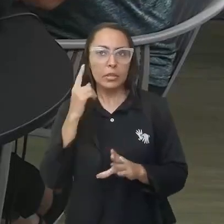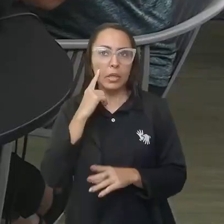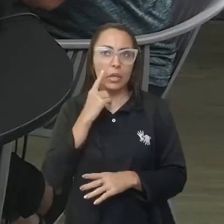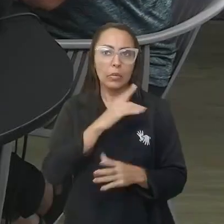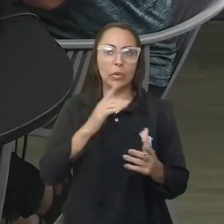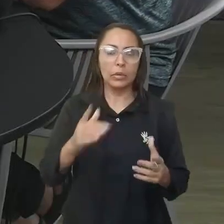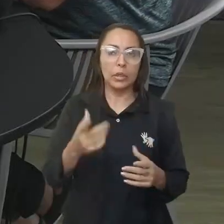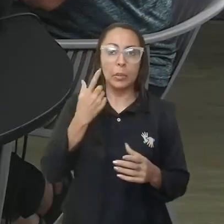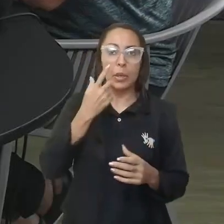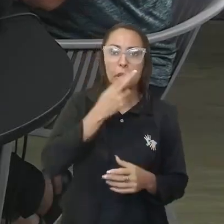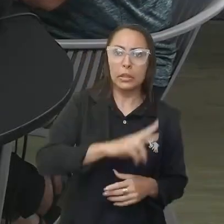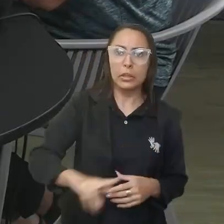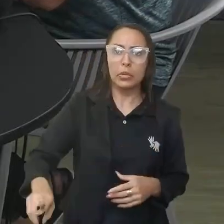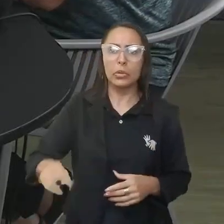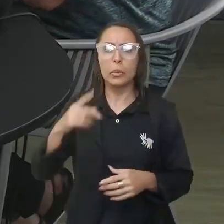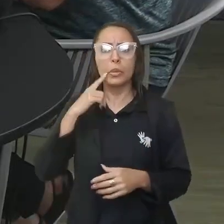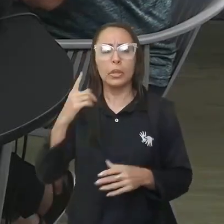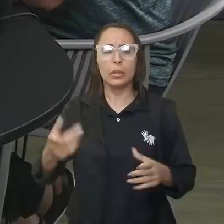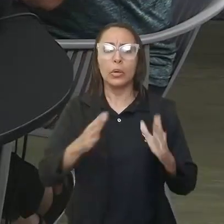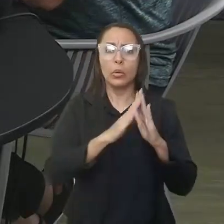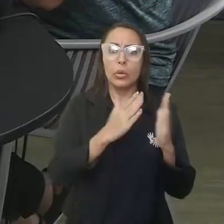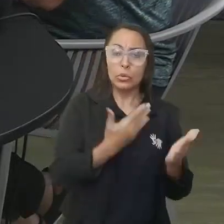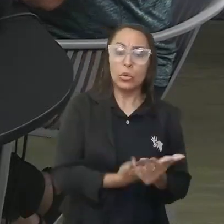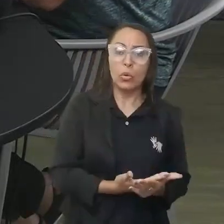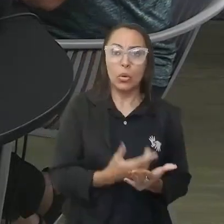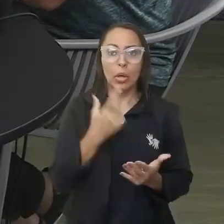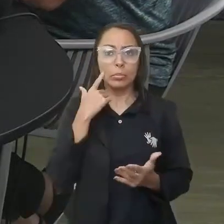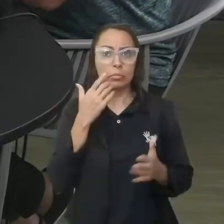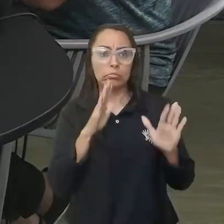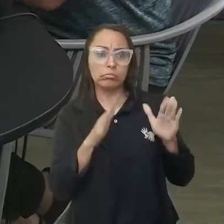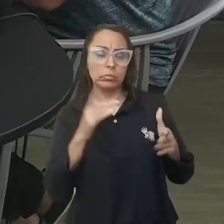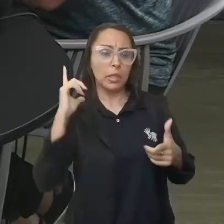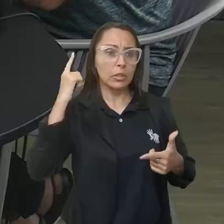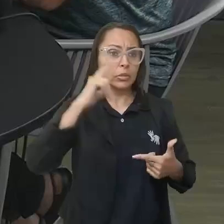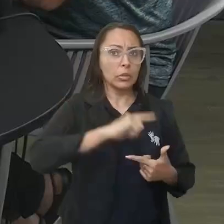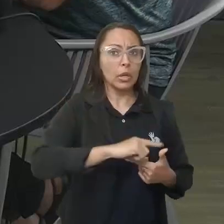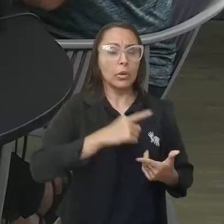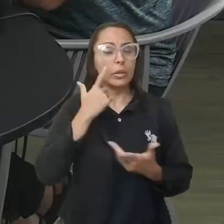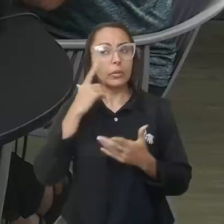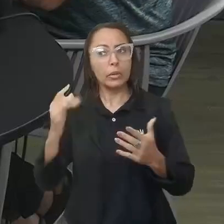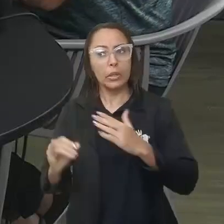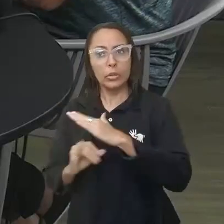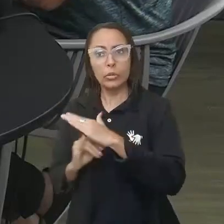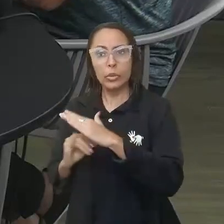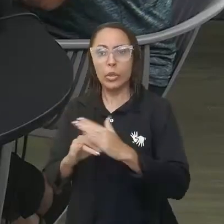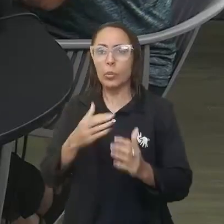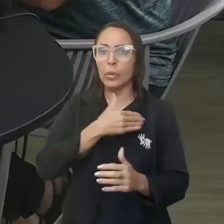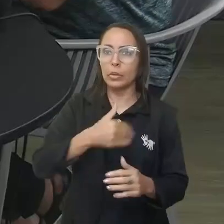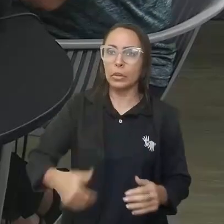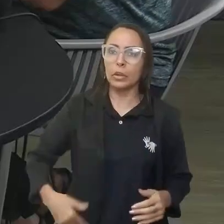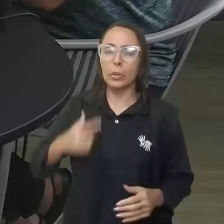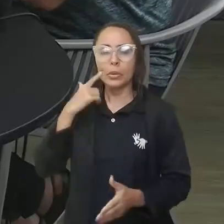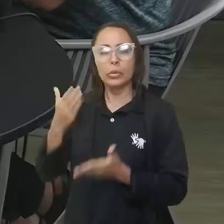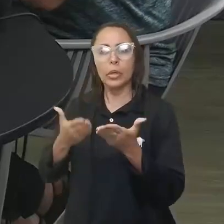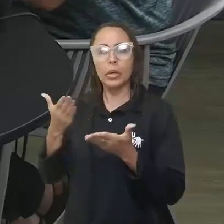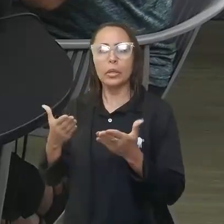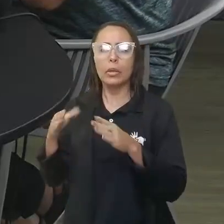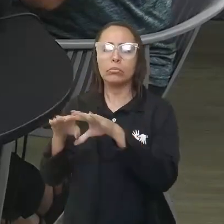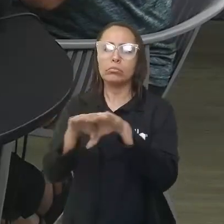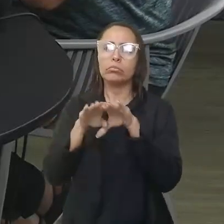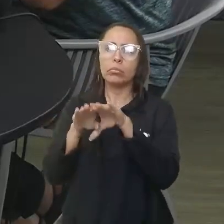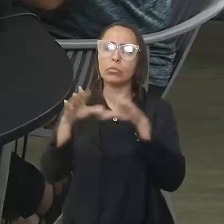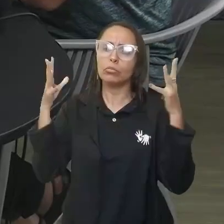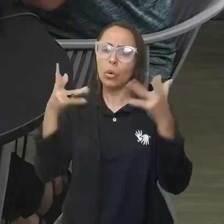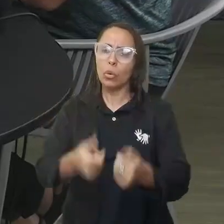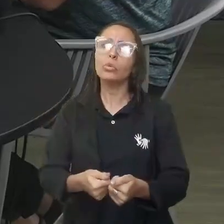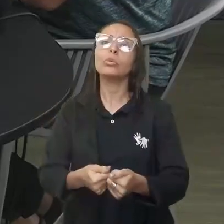sua religião, procurar uma escola confessional. Caso não, a instituição pública ela está para atender todos e todas. Tanto